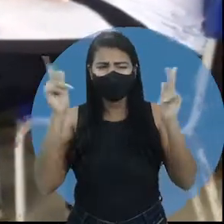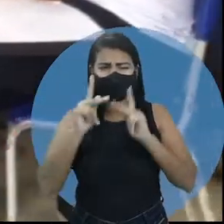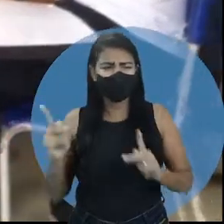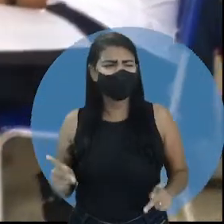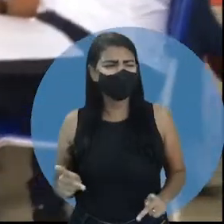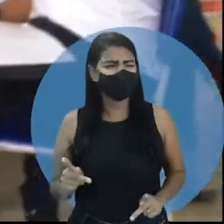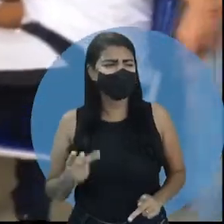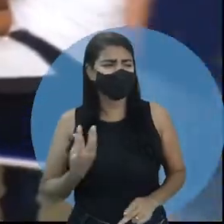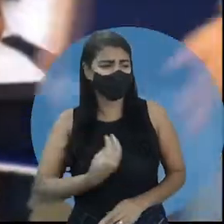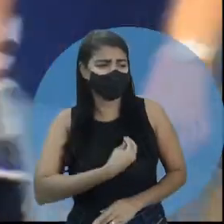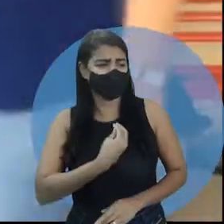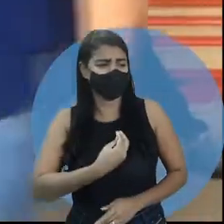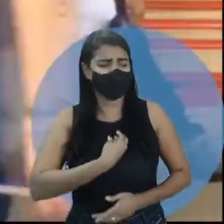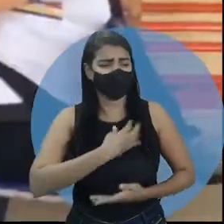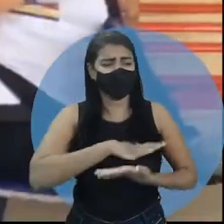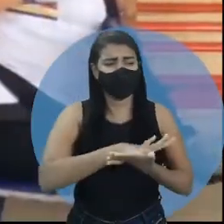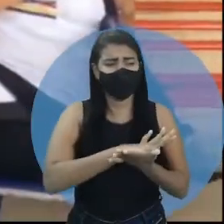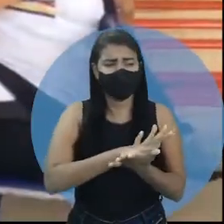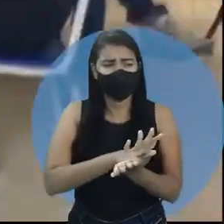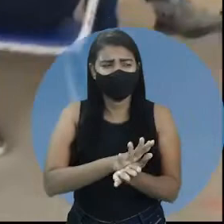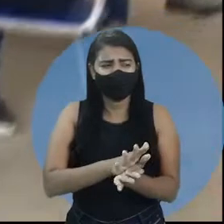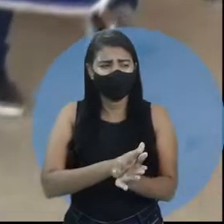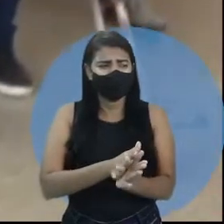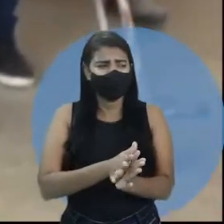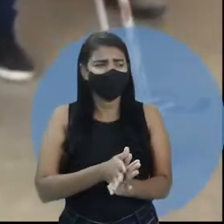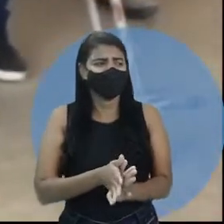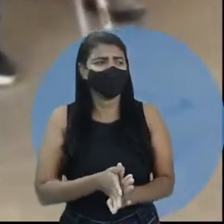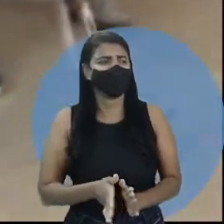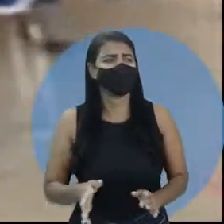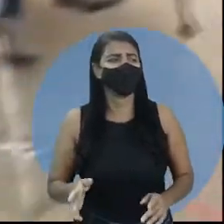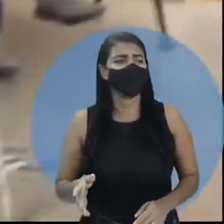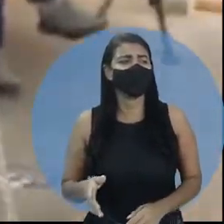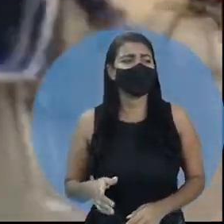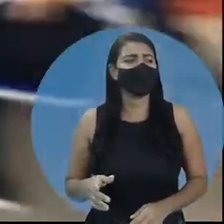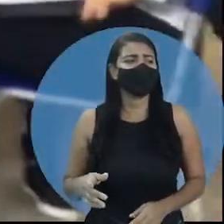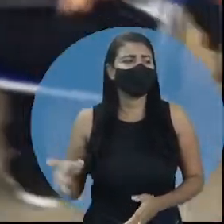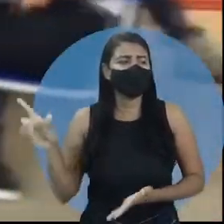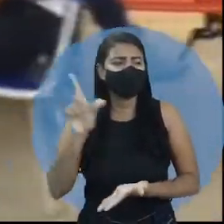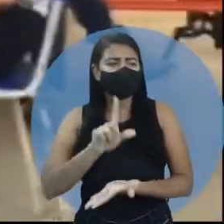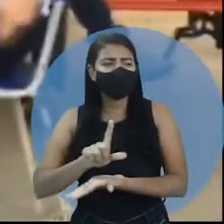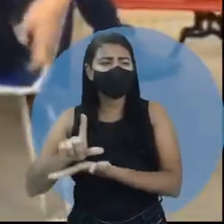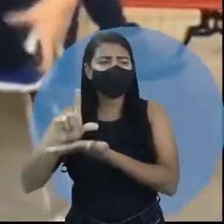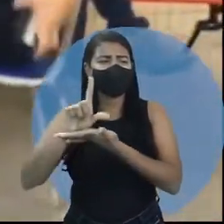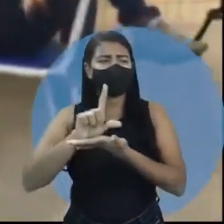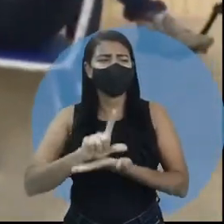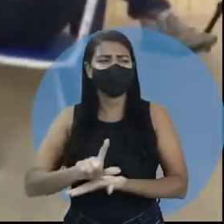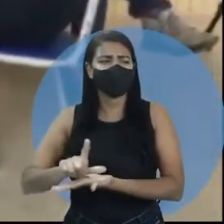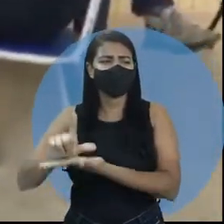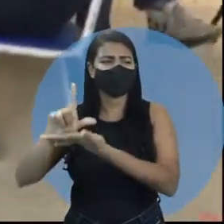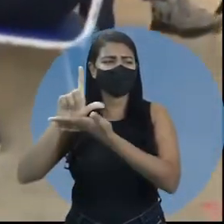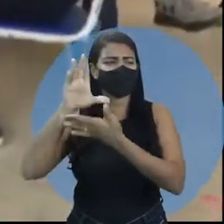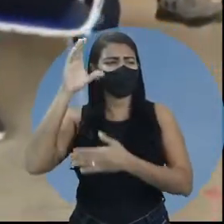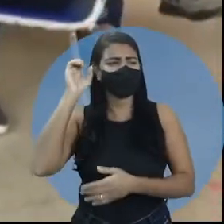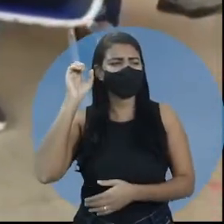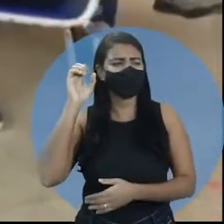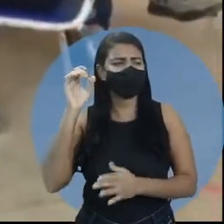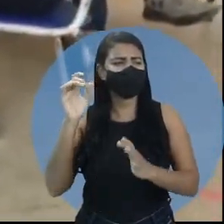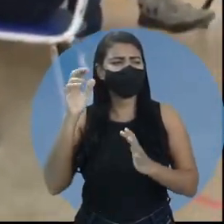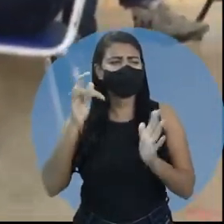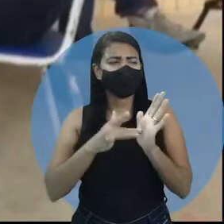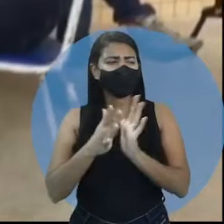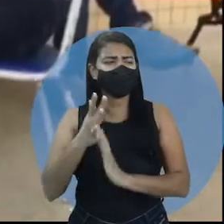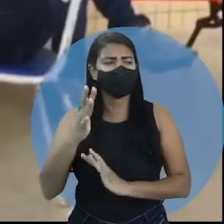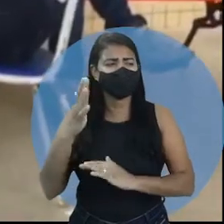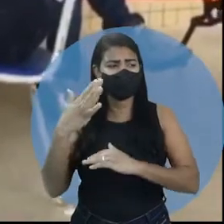meus sonhos cancelados. Lázaro ouviu a sua voz quando